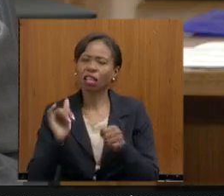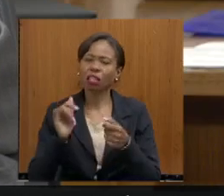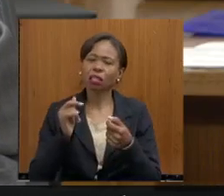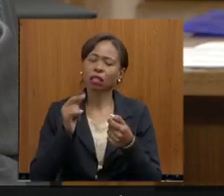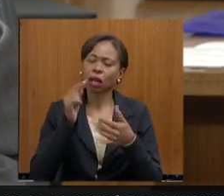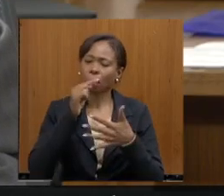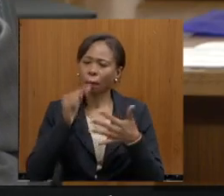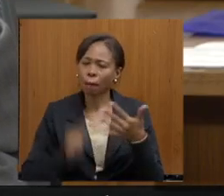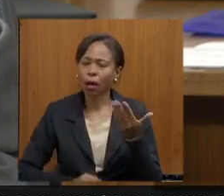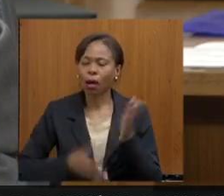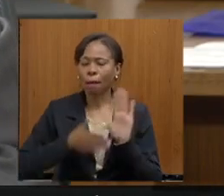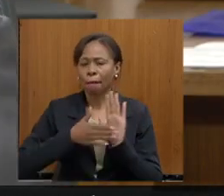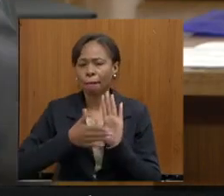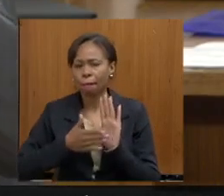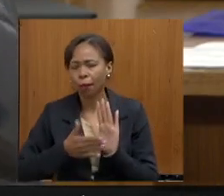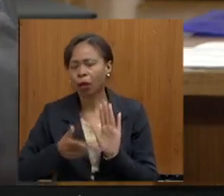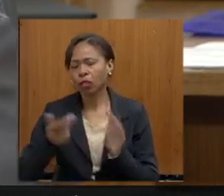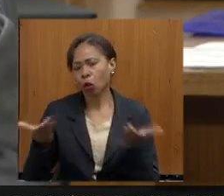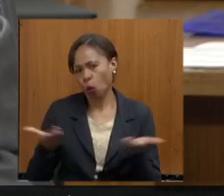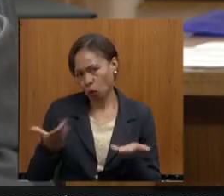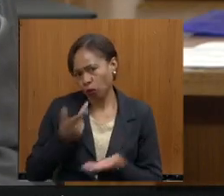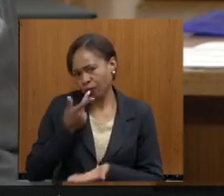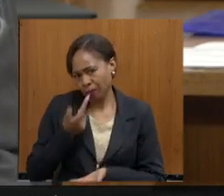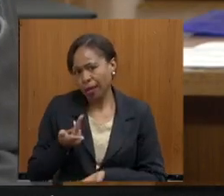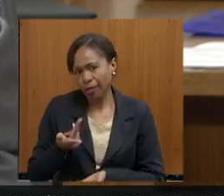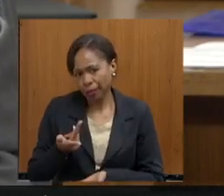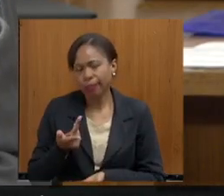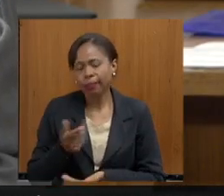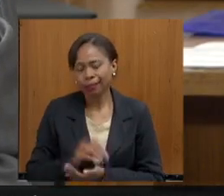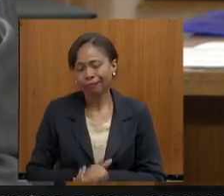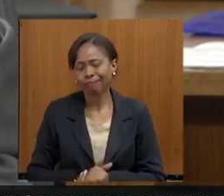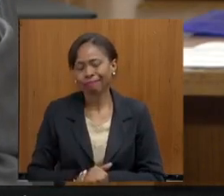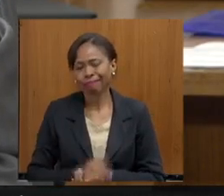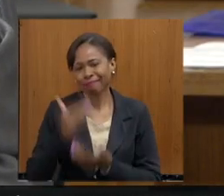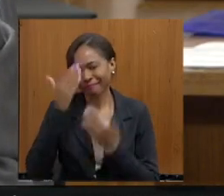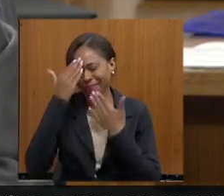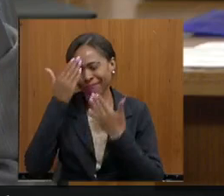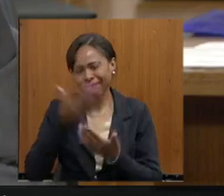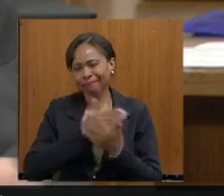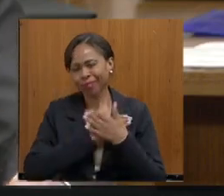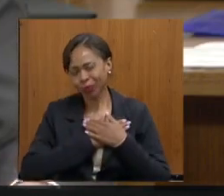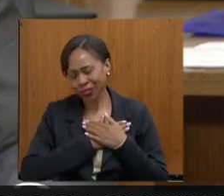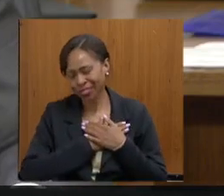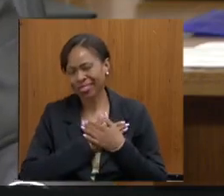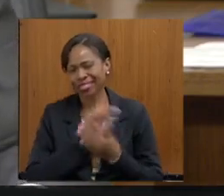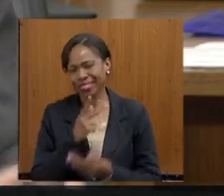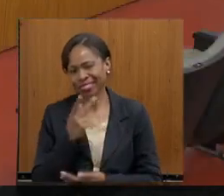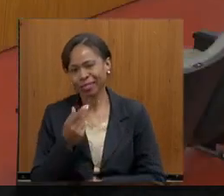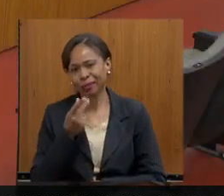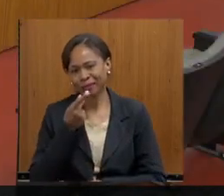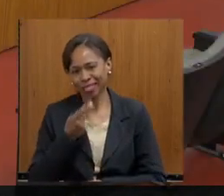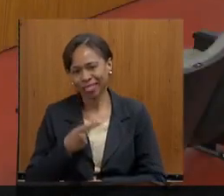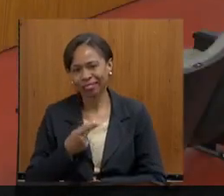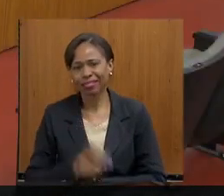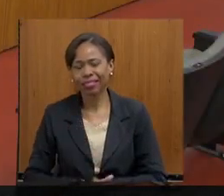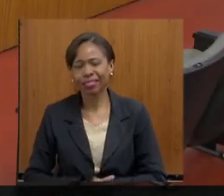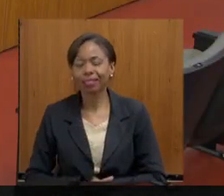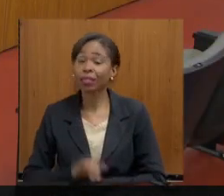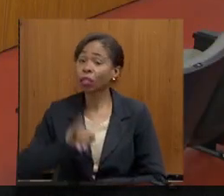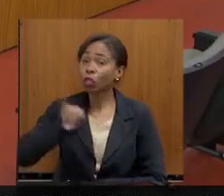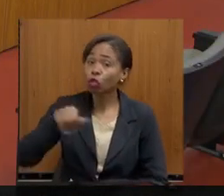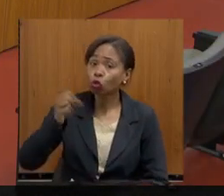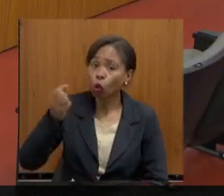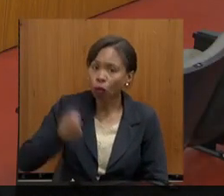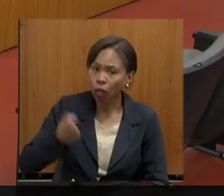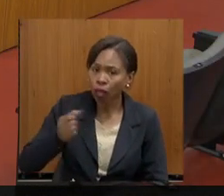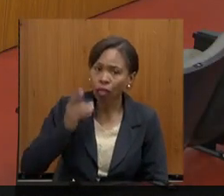comentei aqui na data de hoje mas uma vez mais aí agradeço de coração suas palavras Deputado João Leite